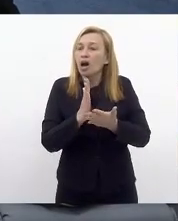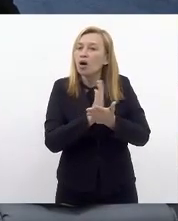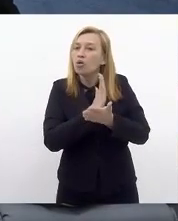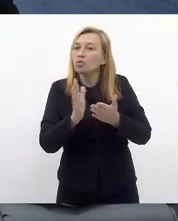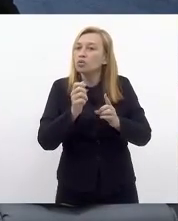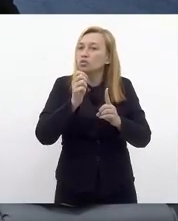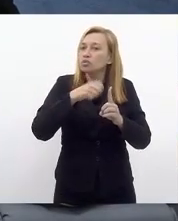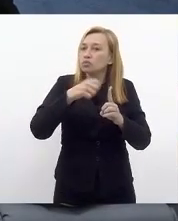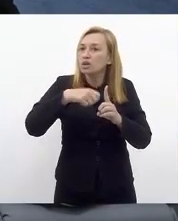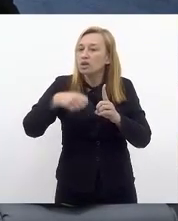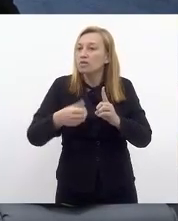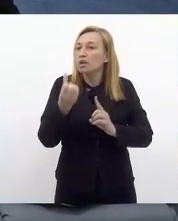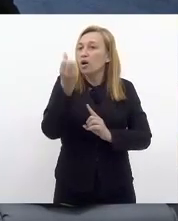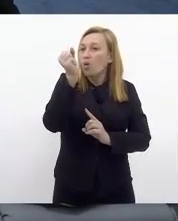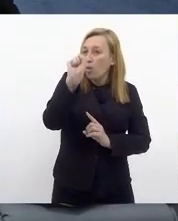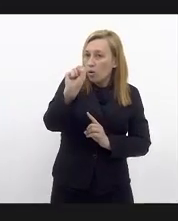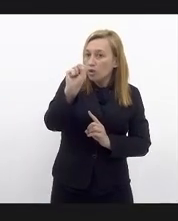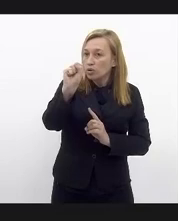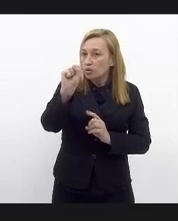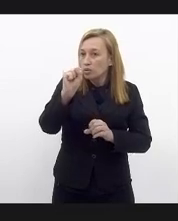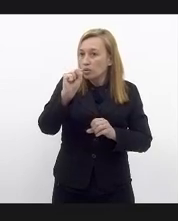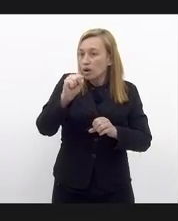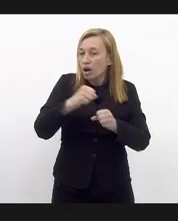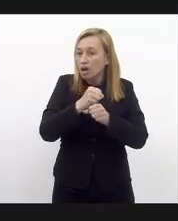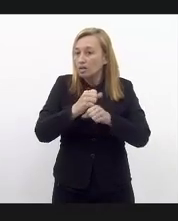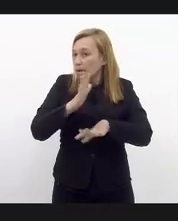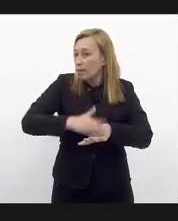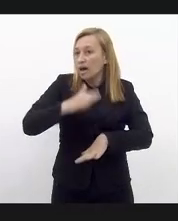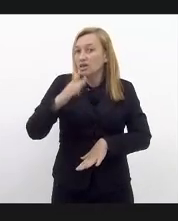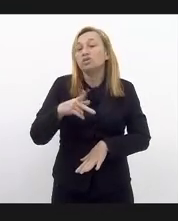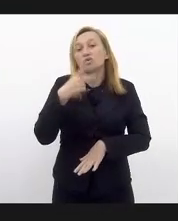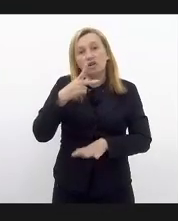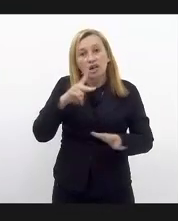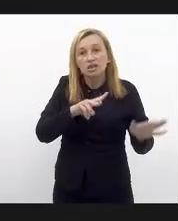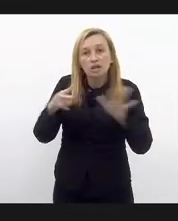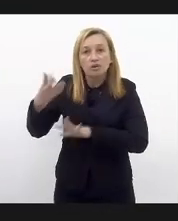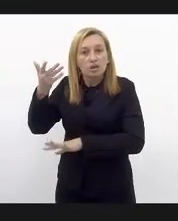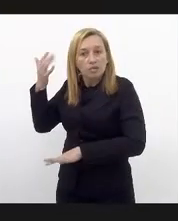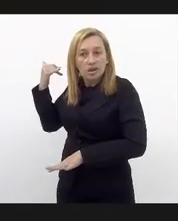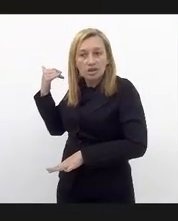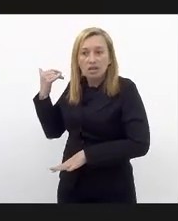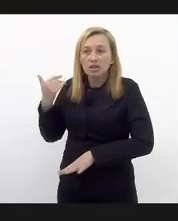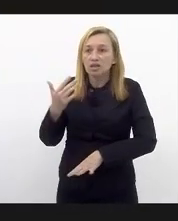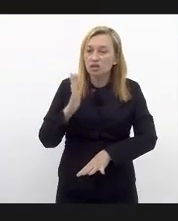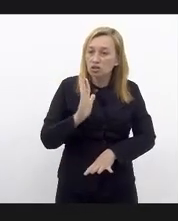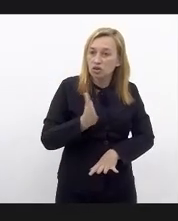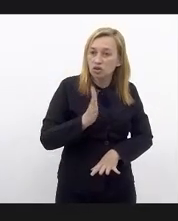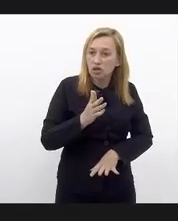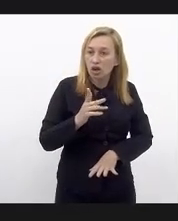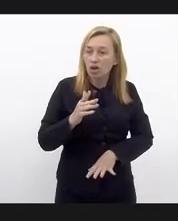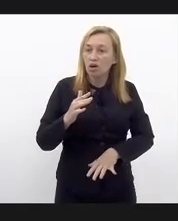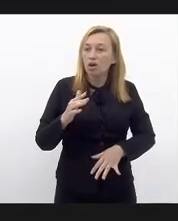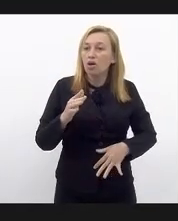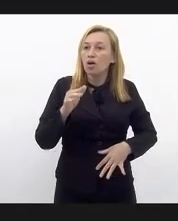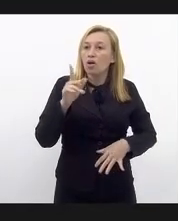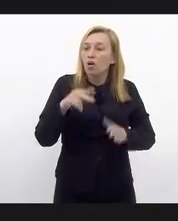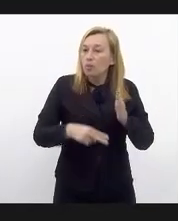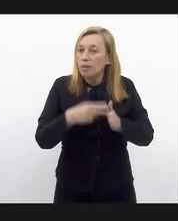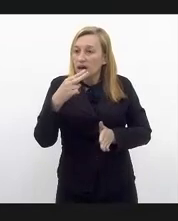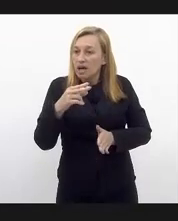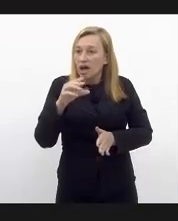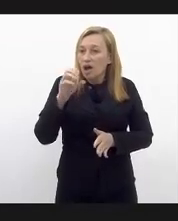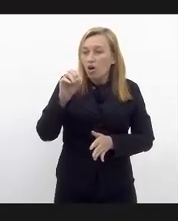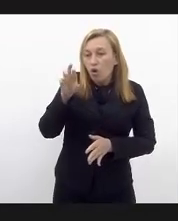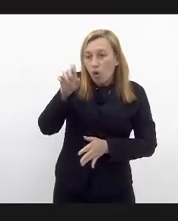para oito anos a mais né como eu falei semana passada eu já sou operada da coluna vou ter que operar de novo